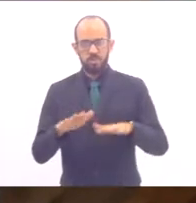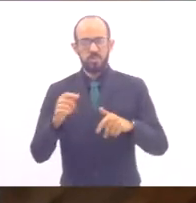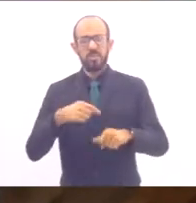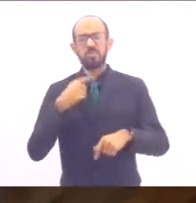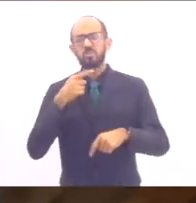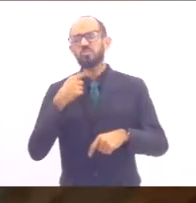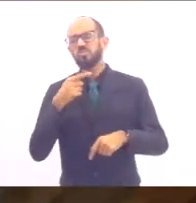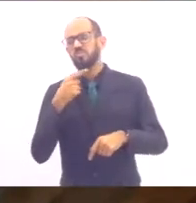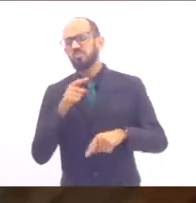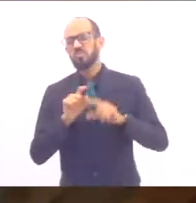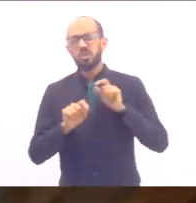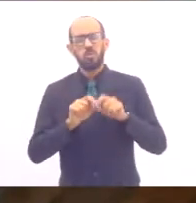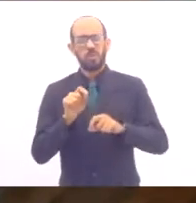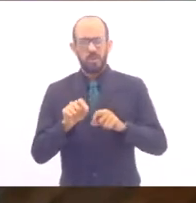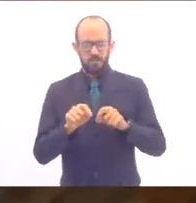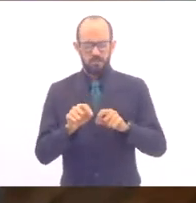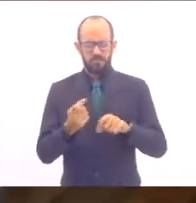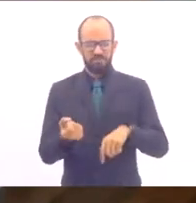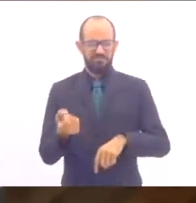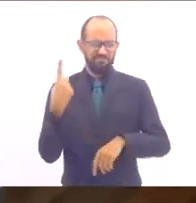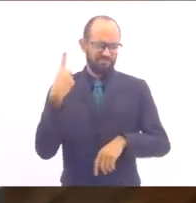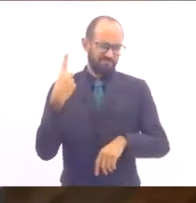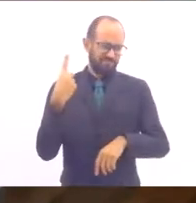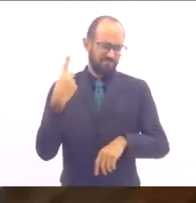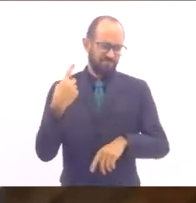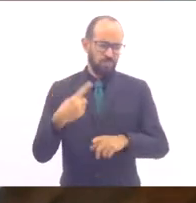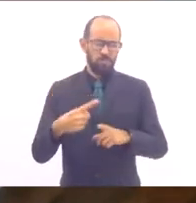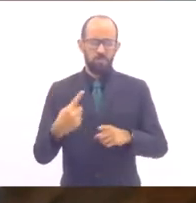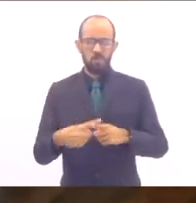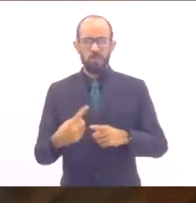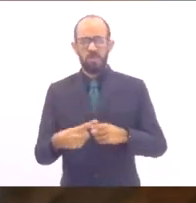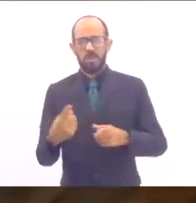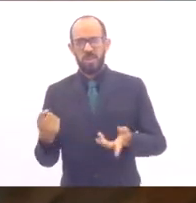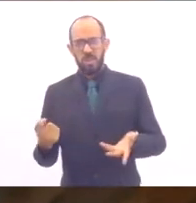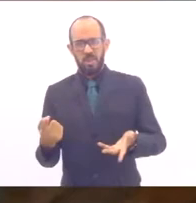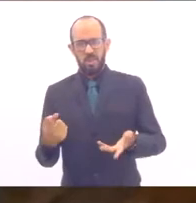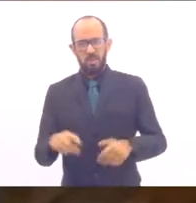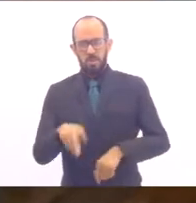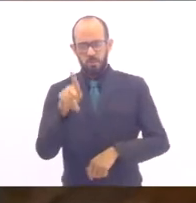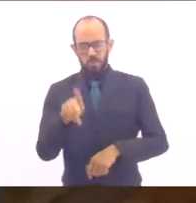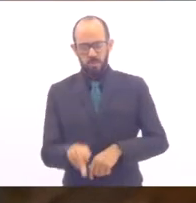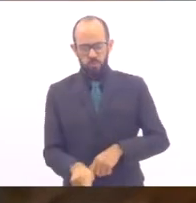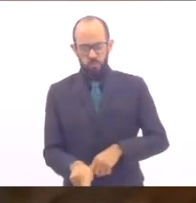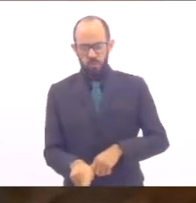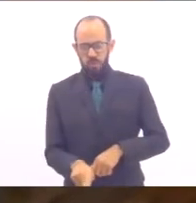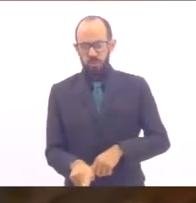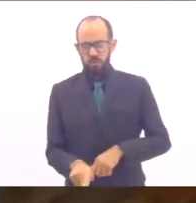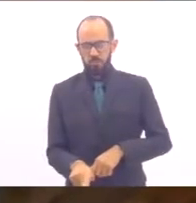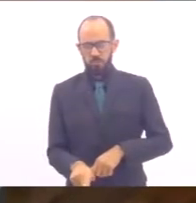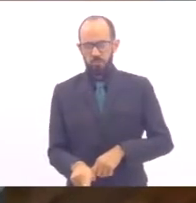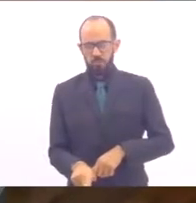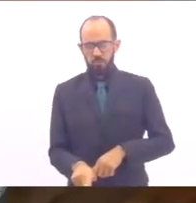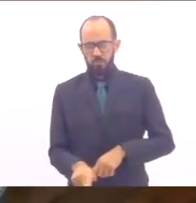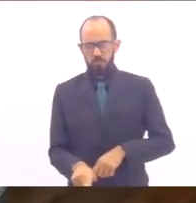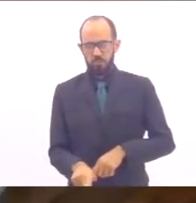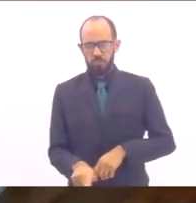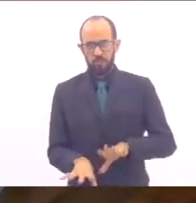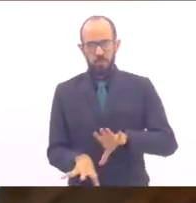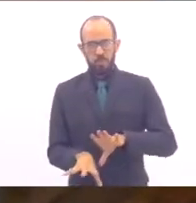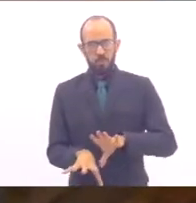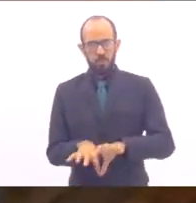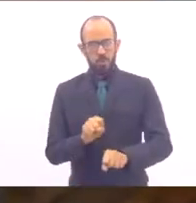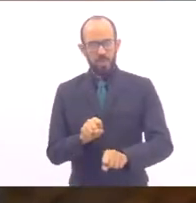deputado, é estranho, né? Poxa, uma pessoa com nível tão